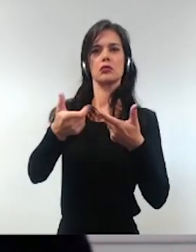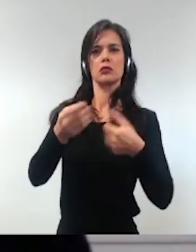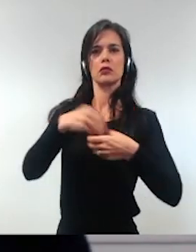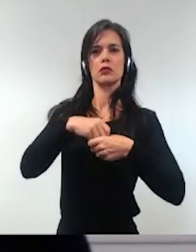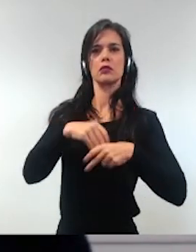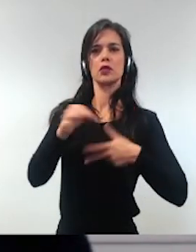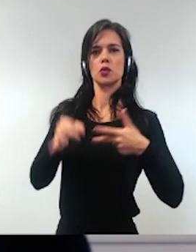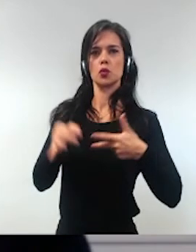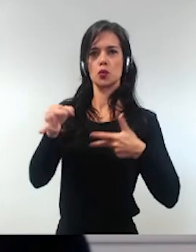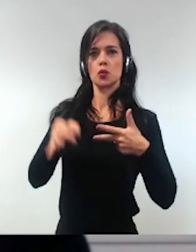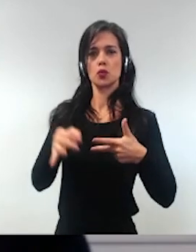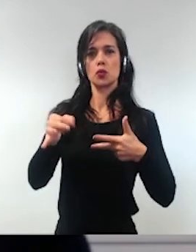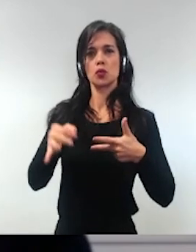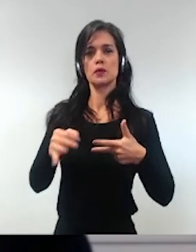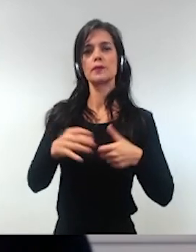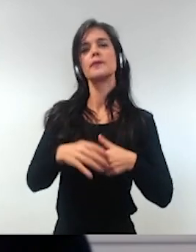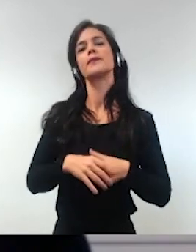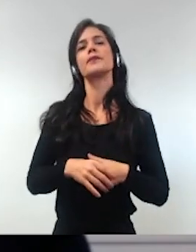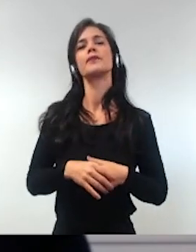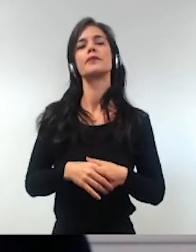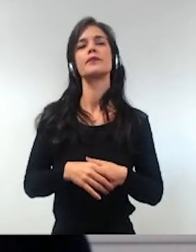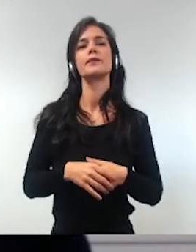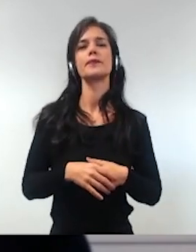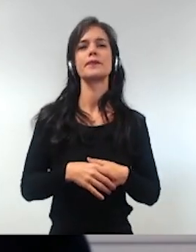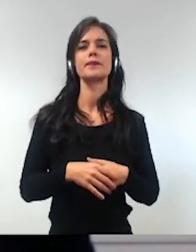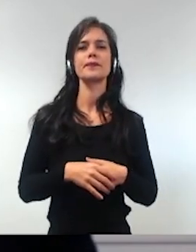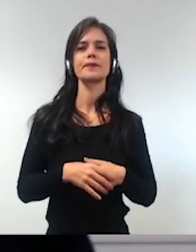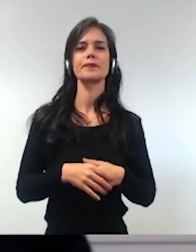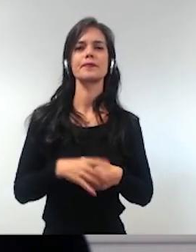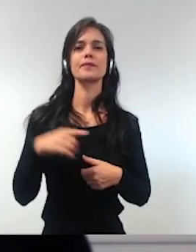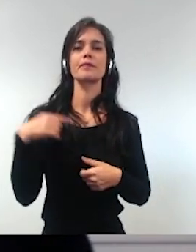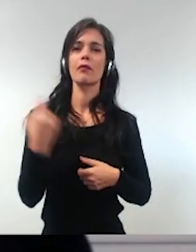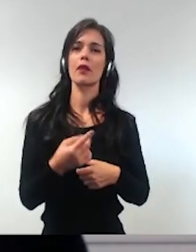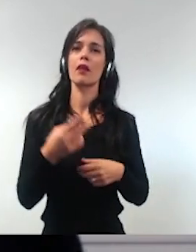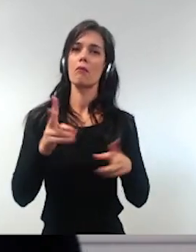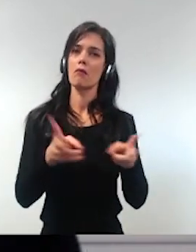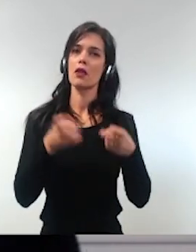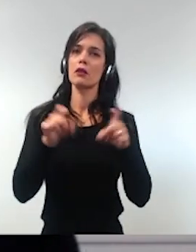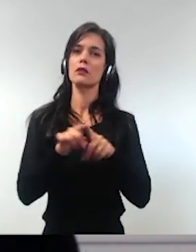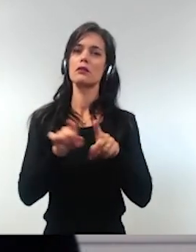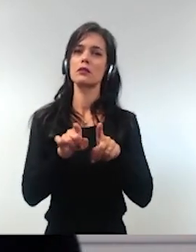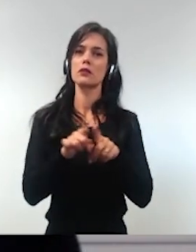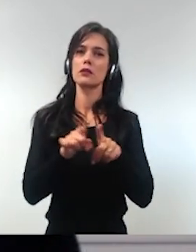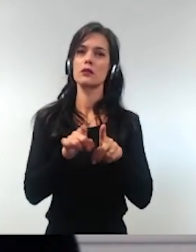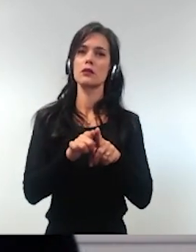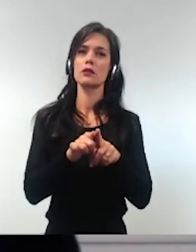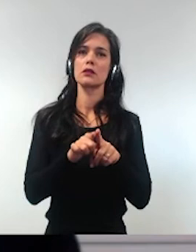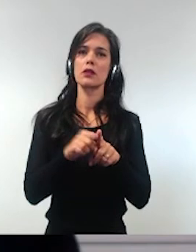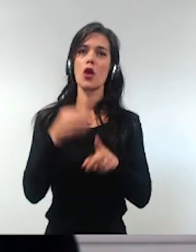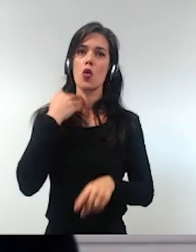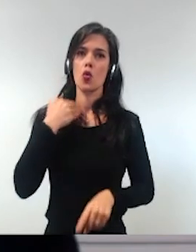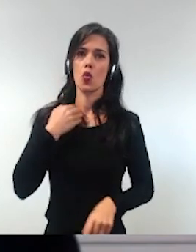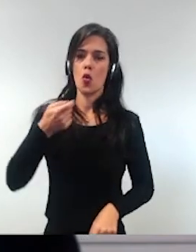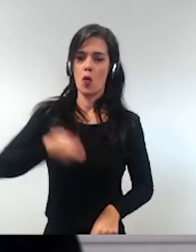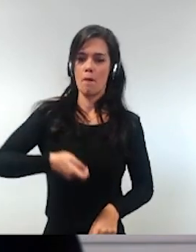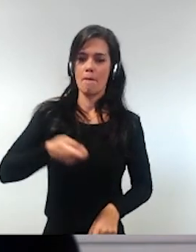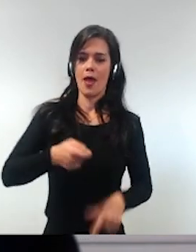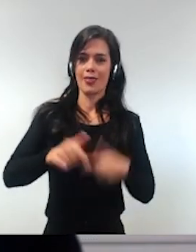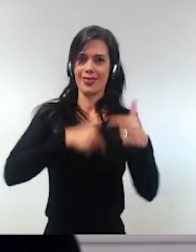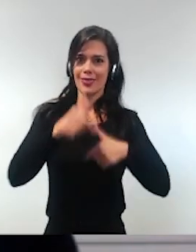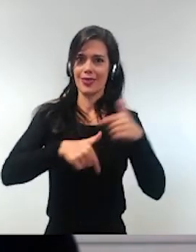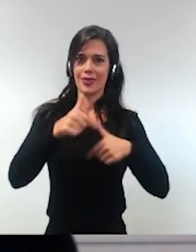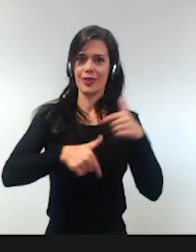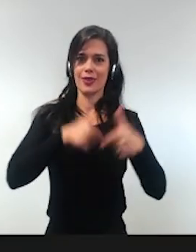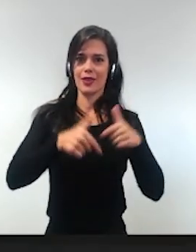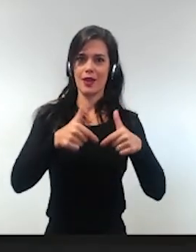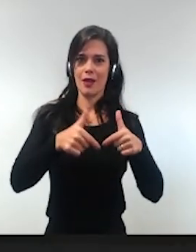judiciário. E a gente viu também que a produtividade dos magistrados, por conta, às vezes, também